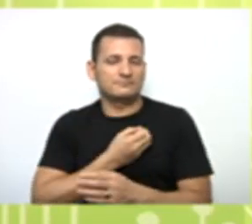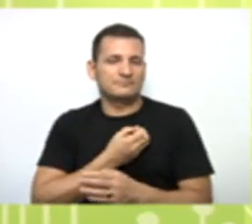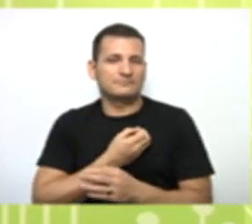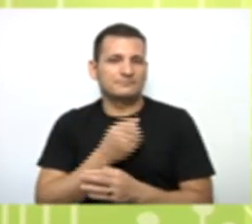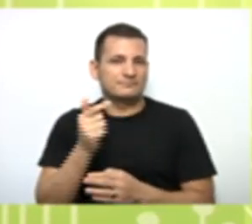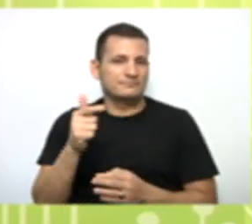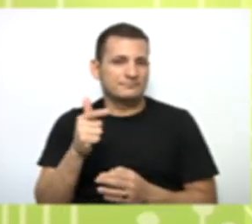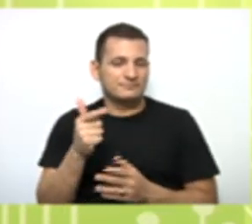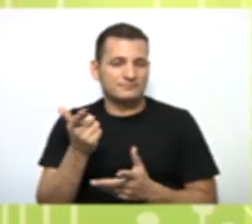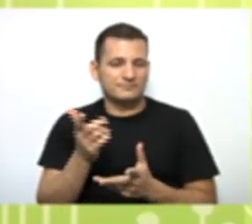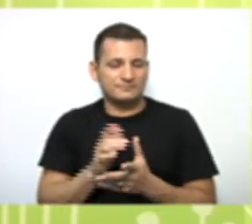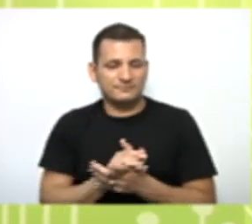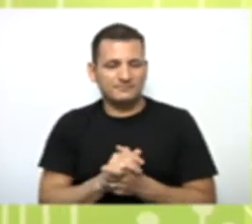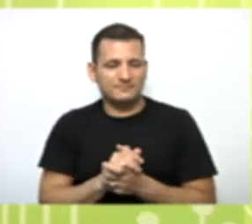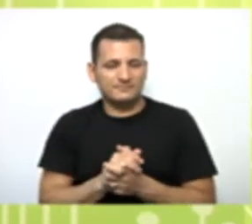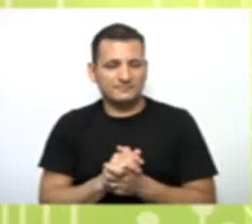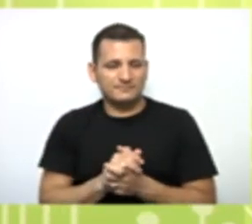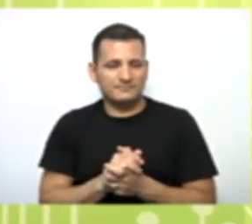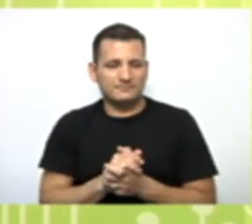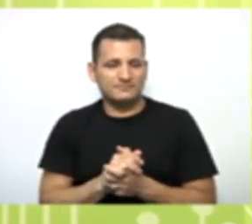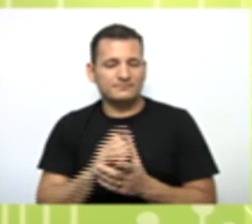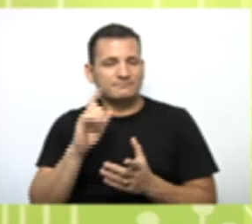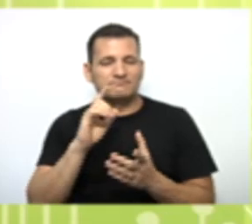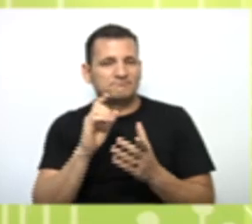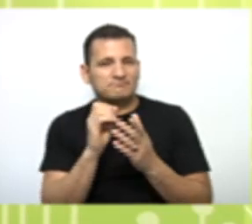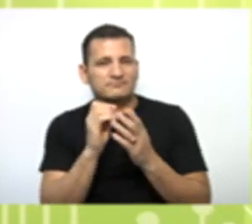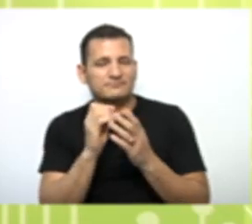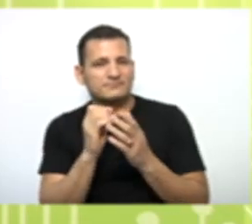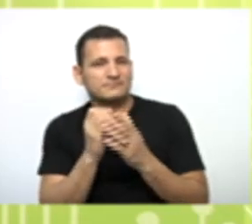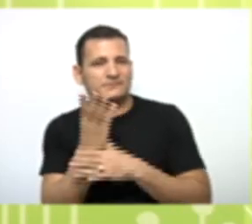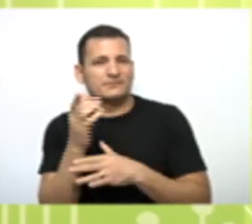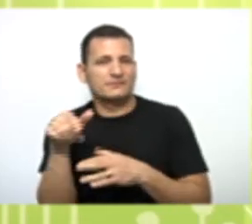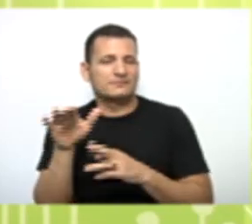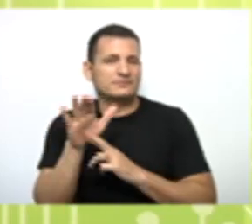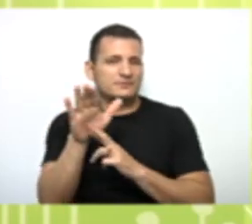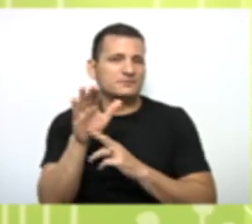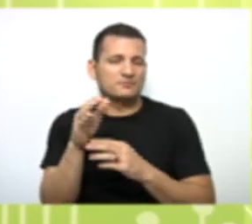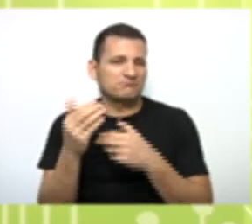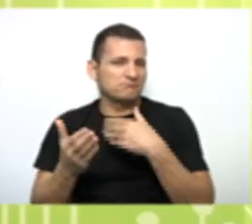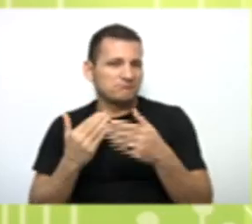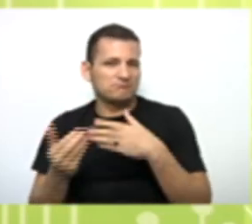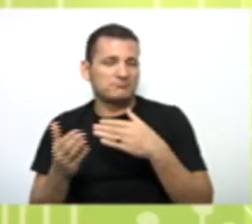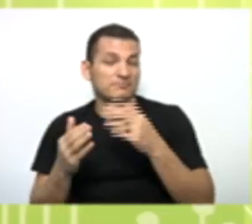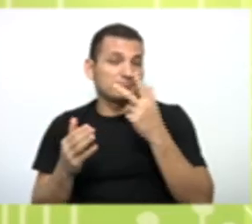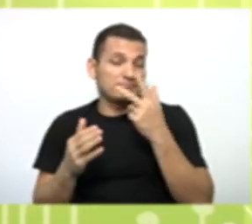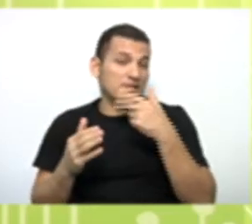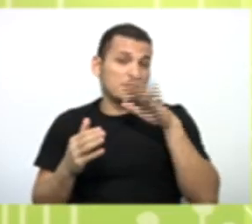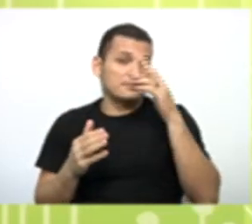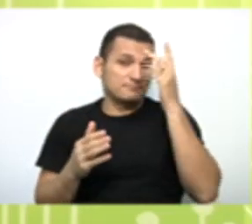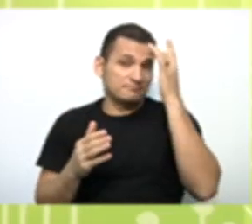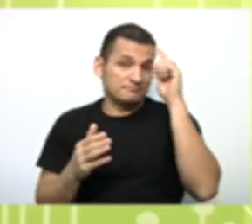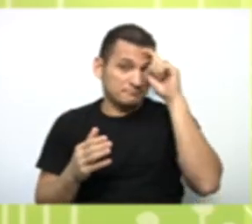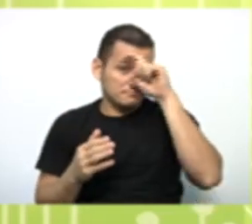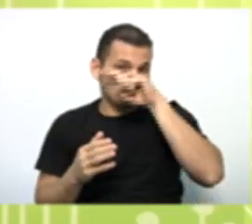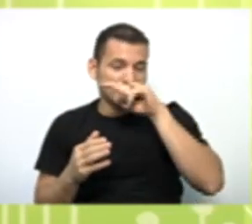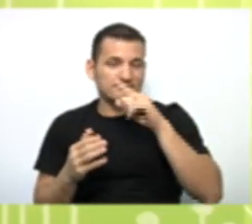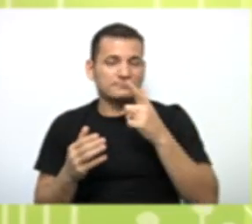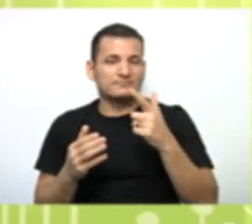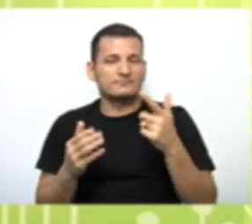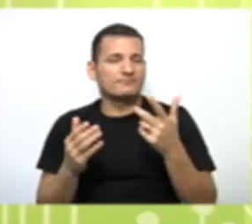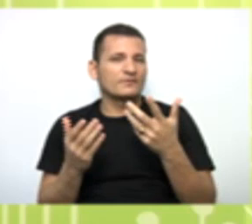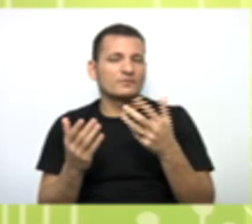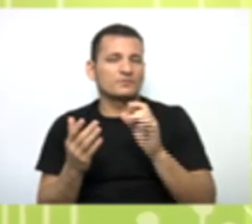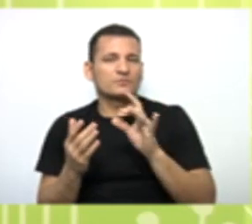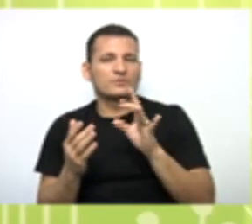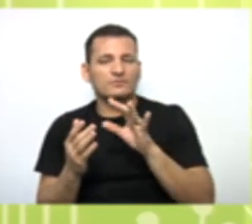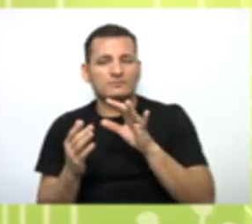representação. Para não ficar criar uma representação do nada e ficar até mais difícil a gente imaginar, vamos pegar alguma